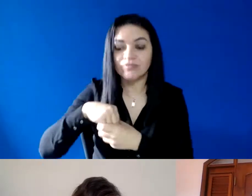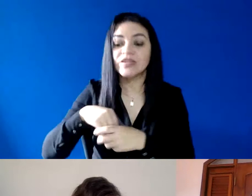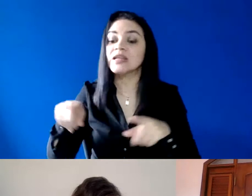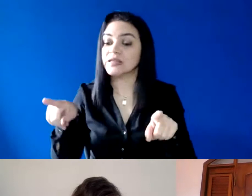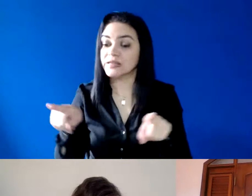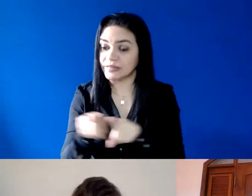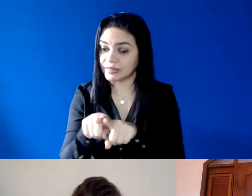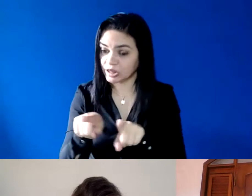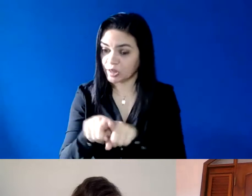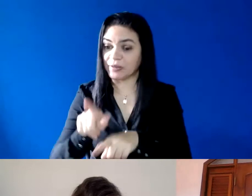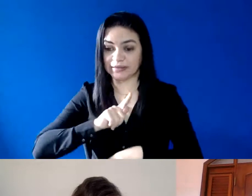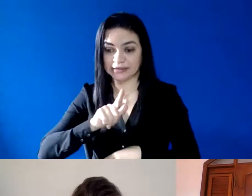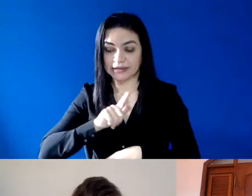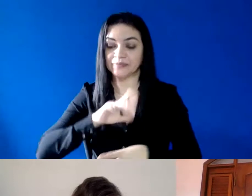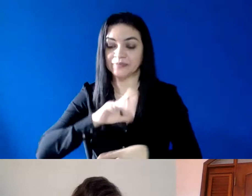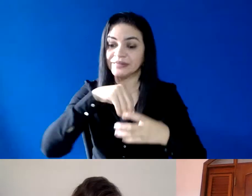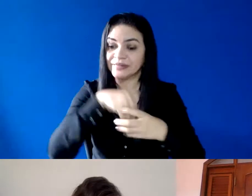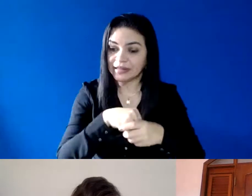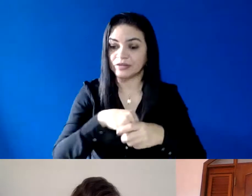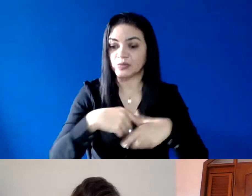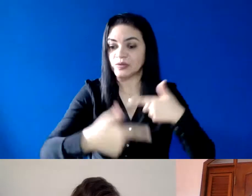de saúde. Então, a pós-graduação de